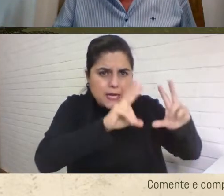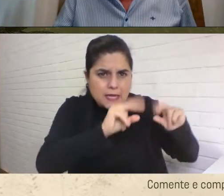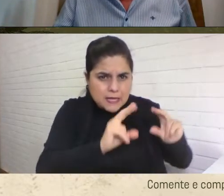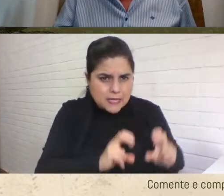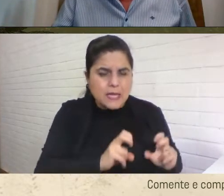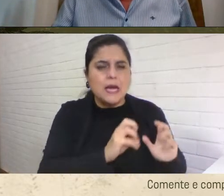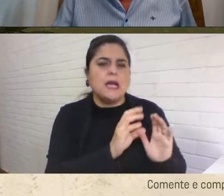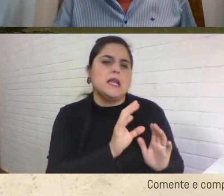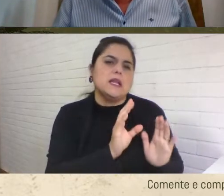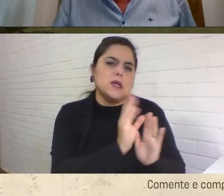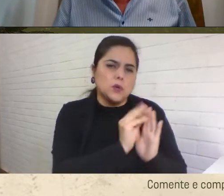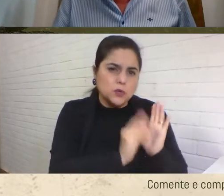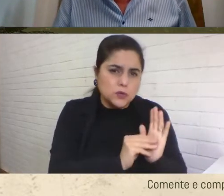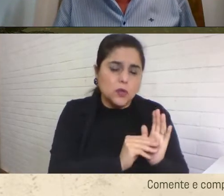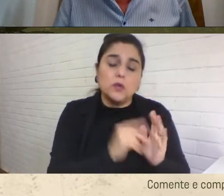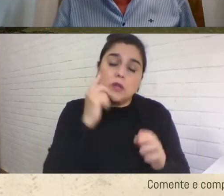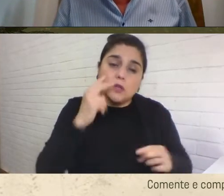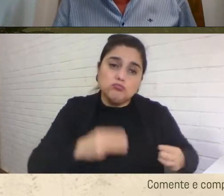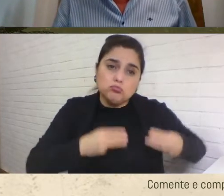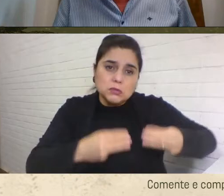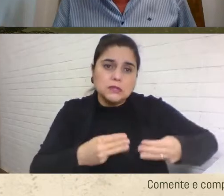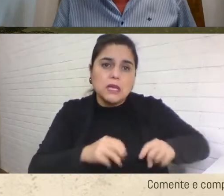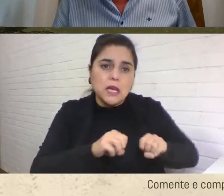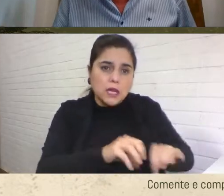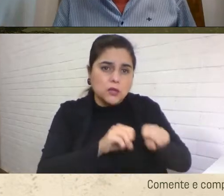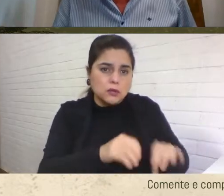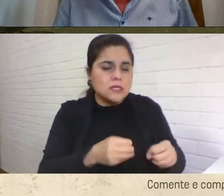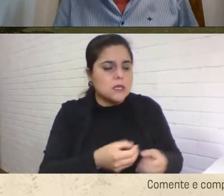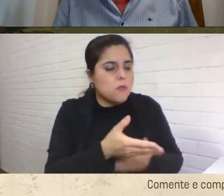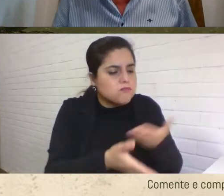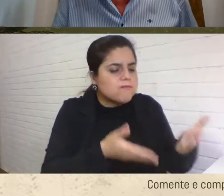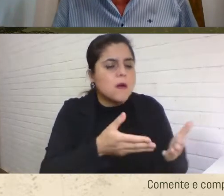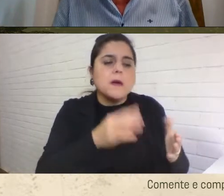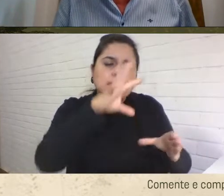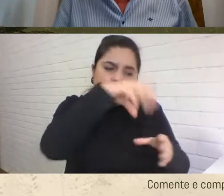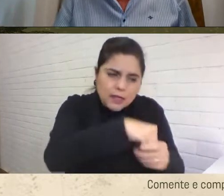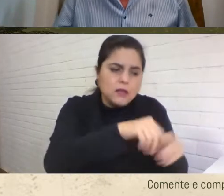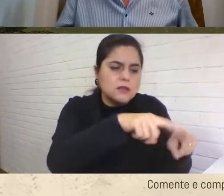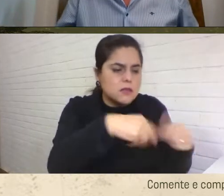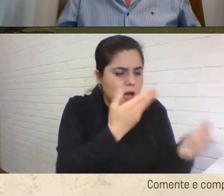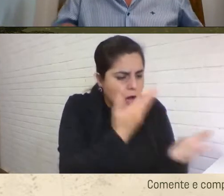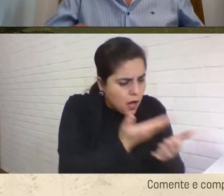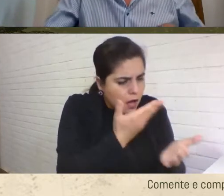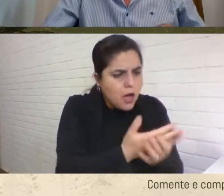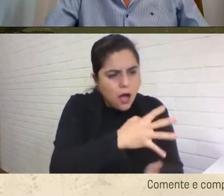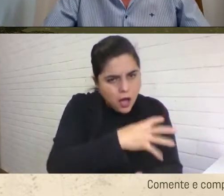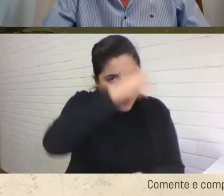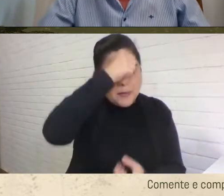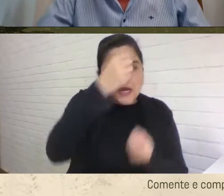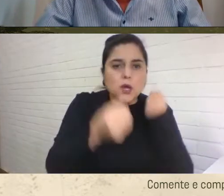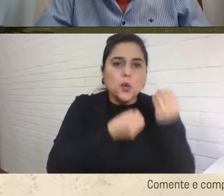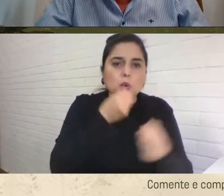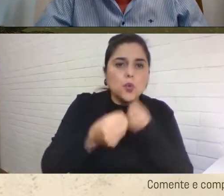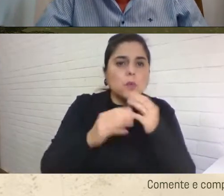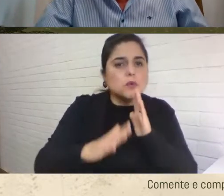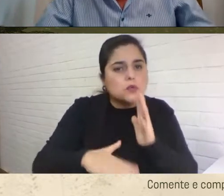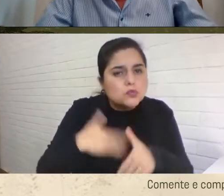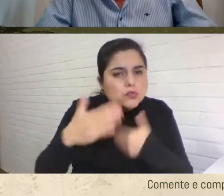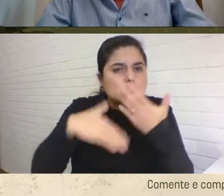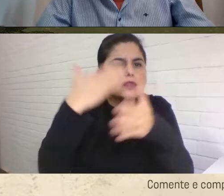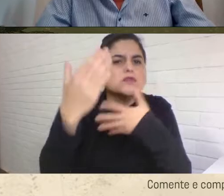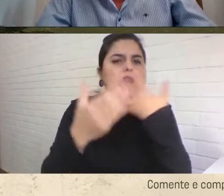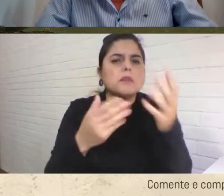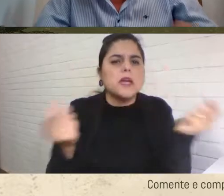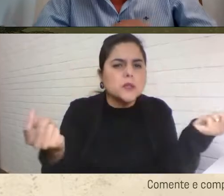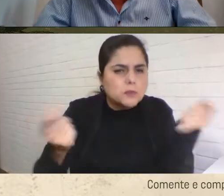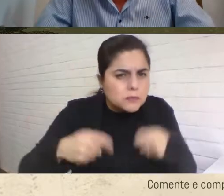e estabelecendo a forma de abordar estes temas, que têm muito mais a ver com o desenvolvimento da capacidade